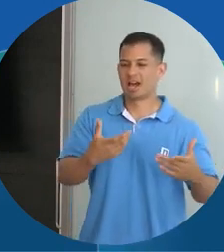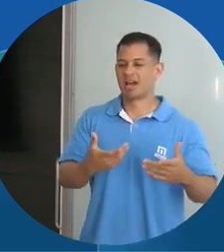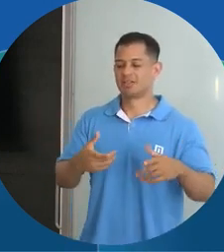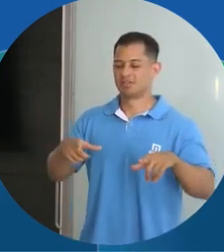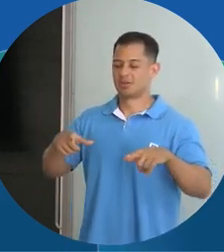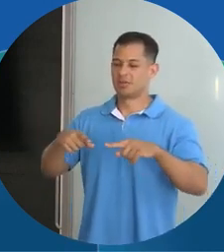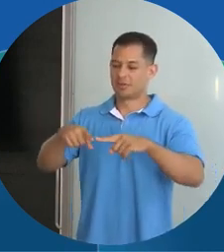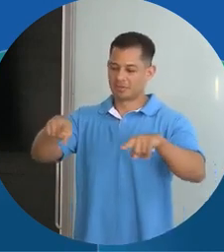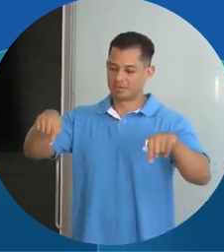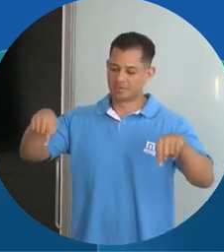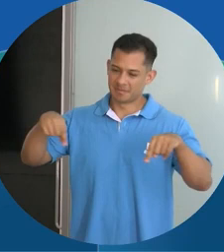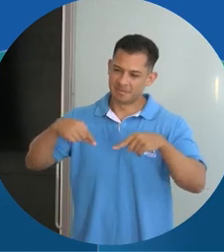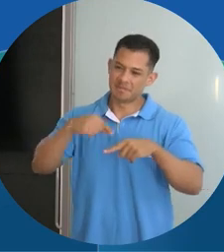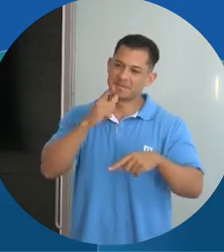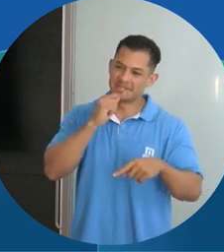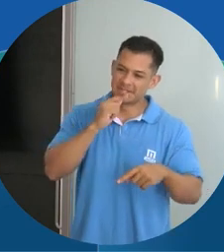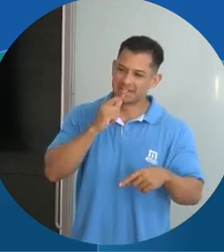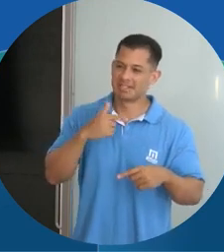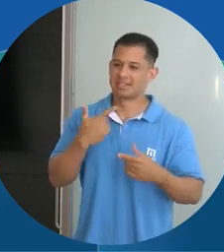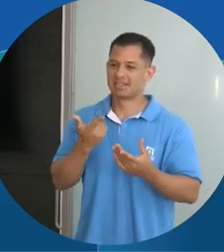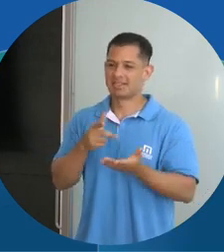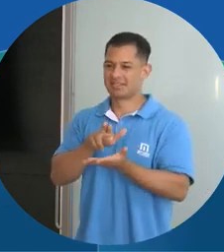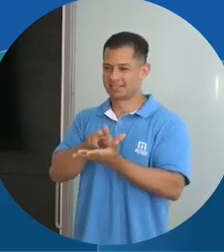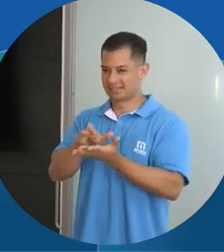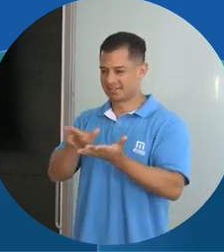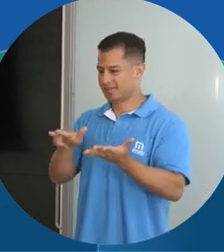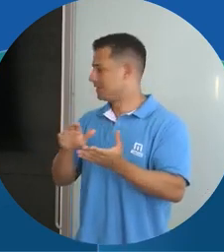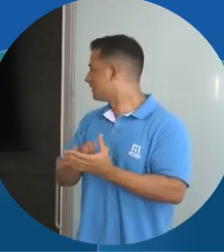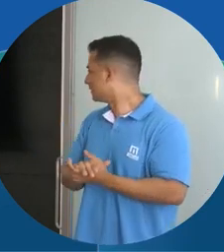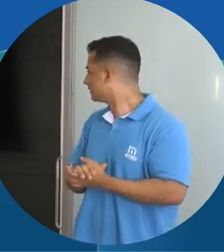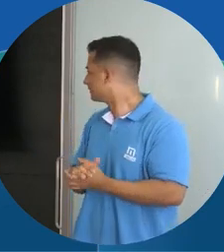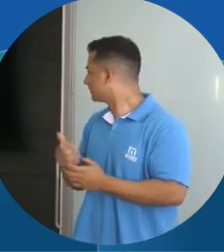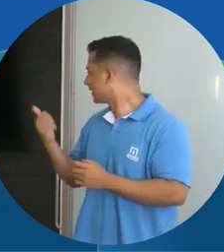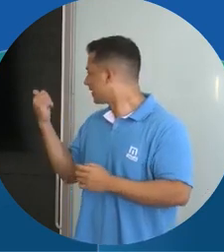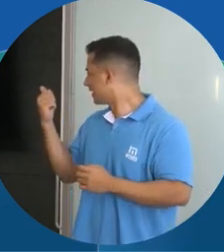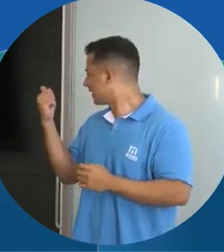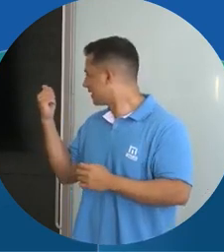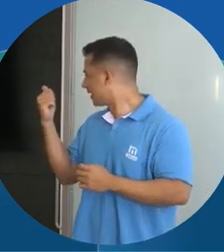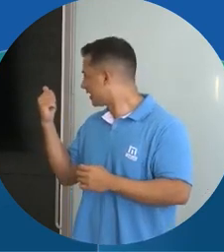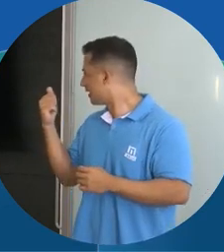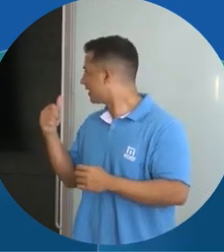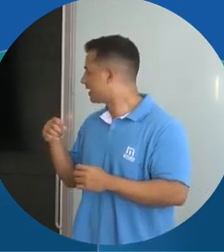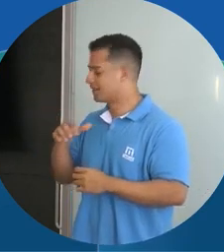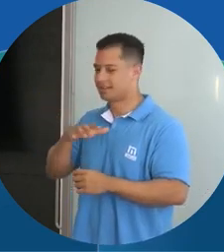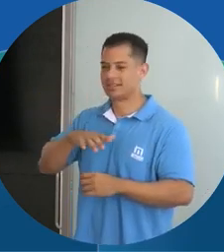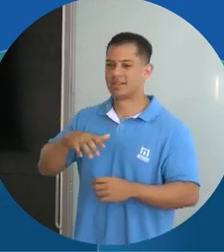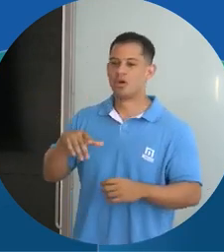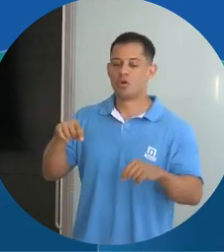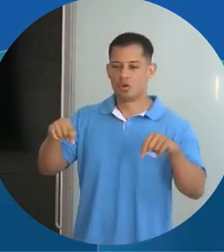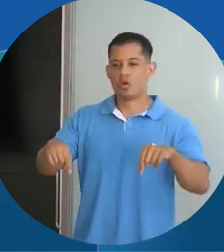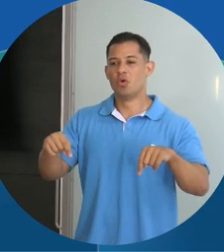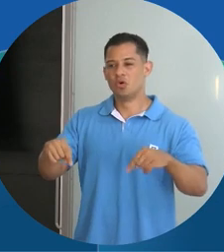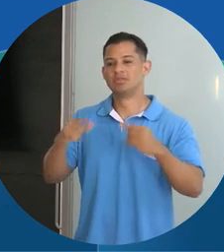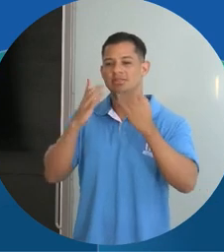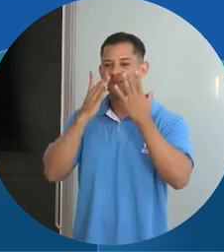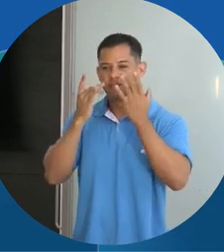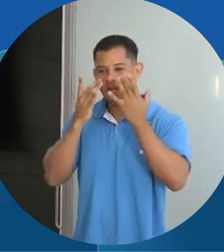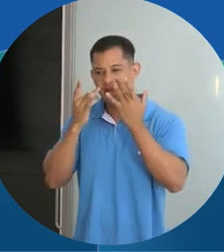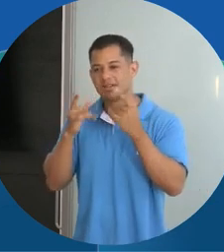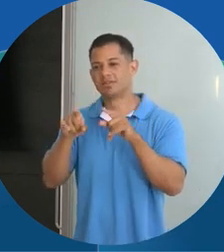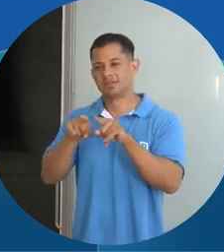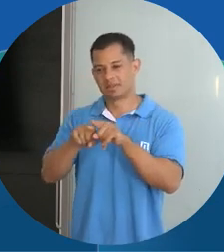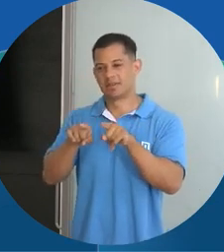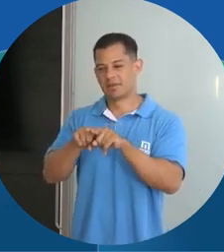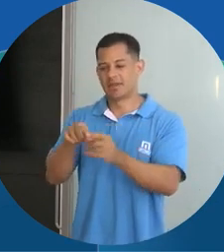e afins. E aqui nessa região, principalmente nessa edificação aqui, que hoje é o teatro e a sede do